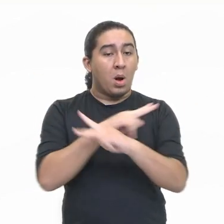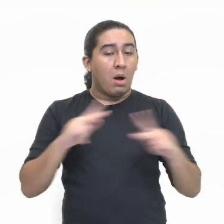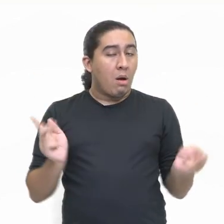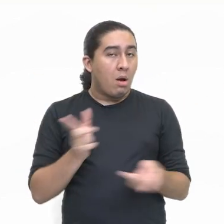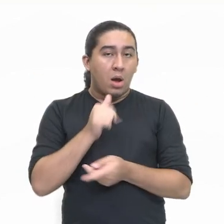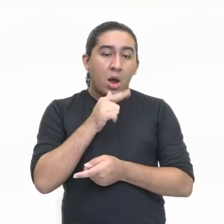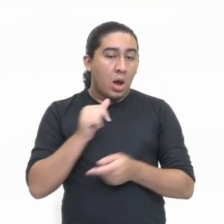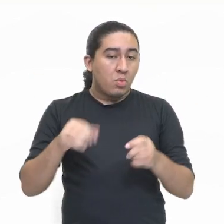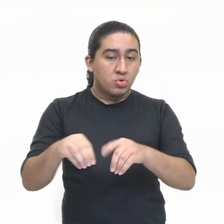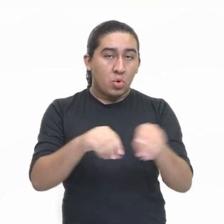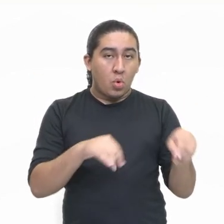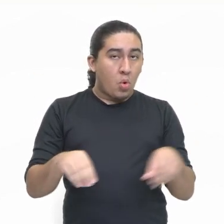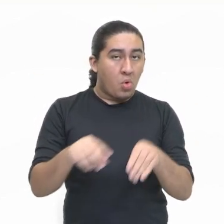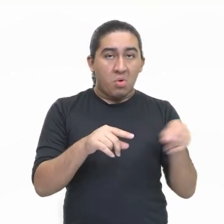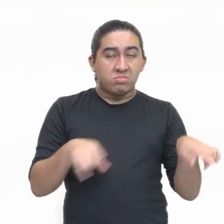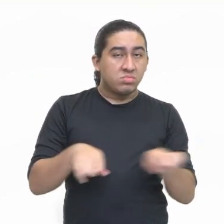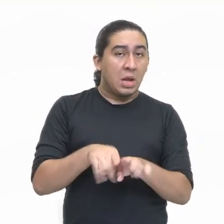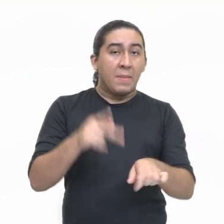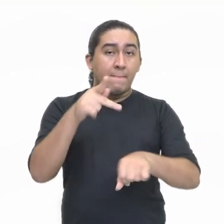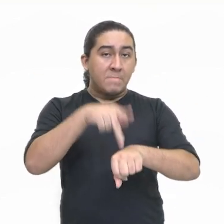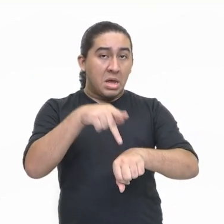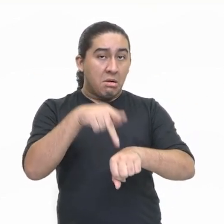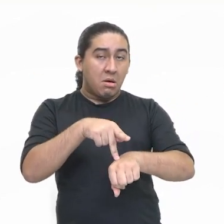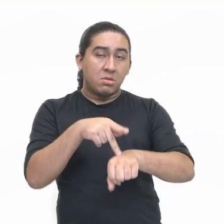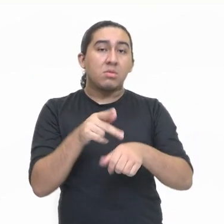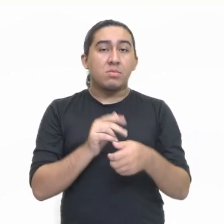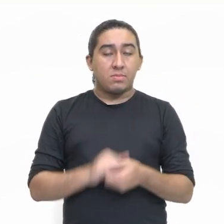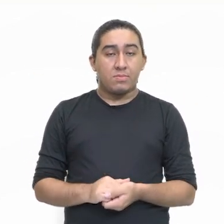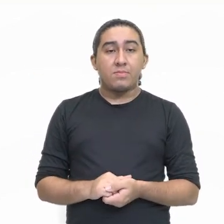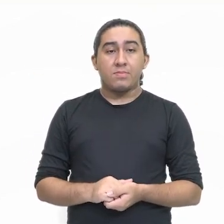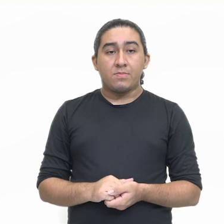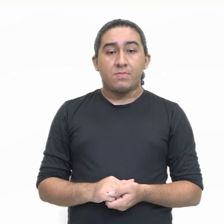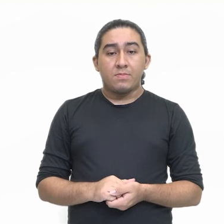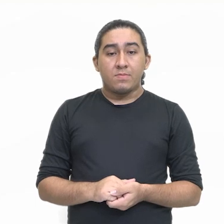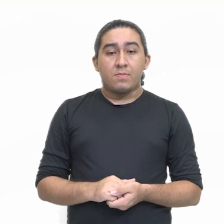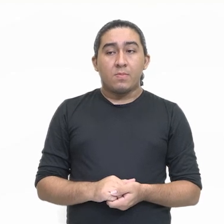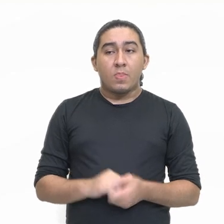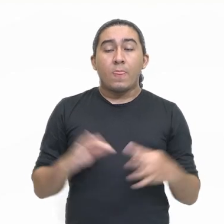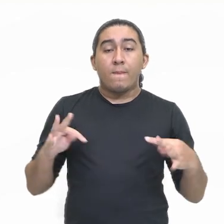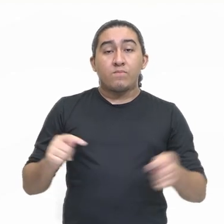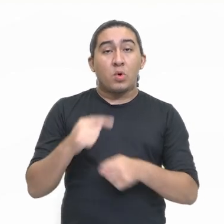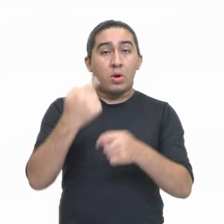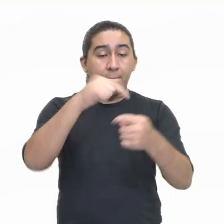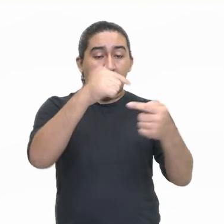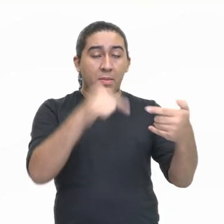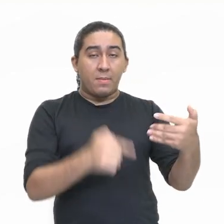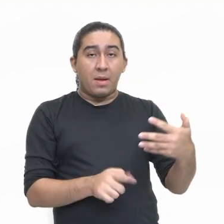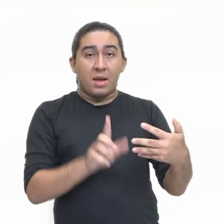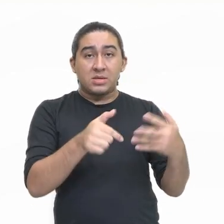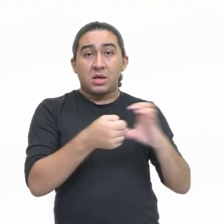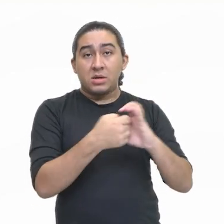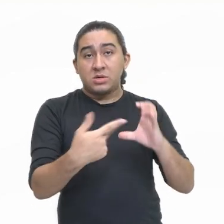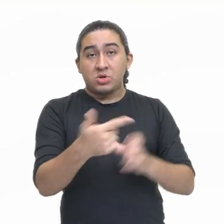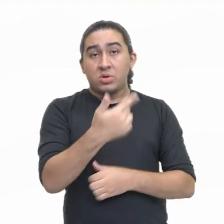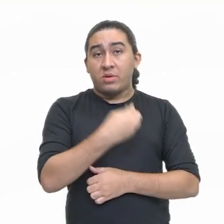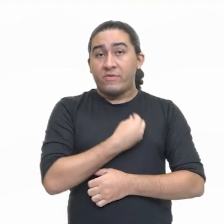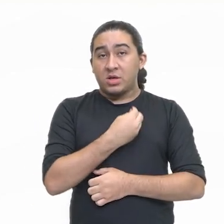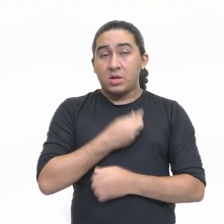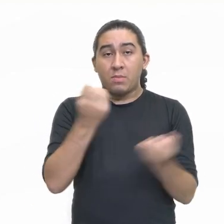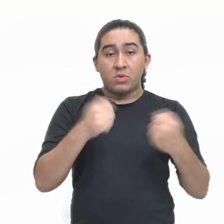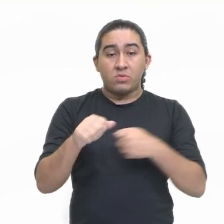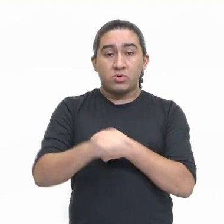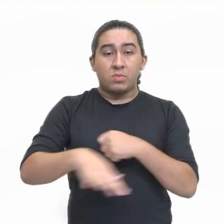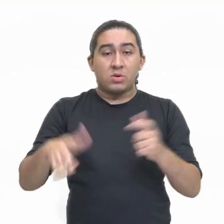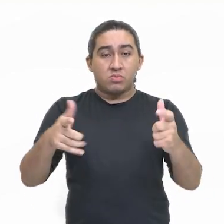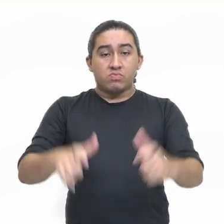a água o solo os minerais enfim todos estes elementos não vivos que compõem